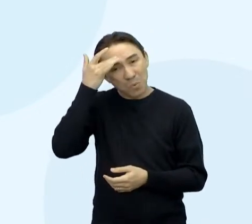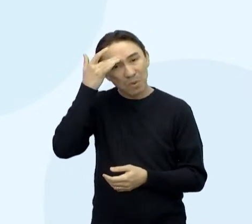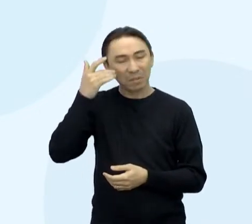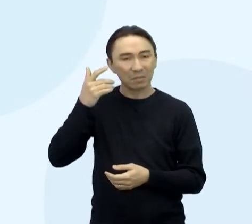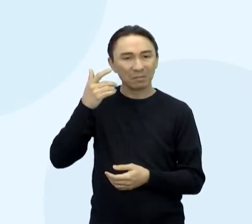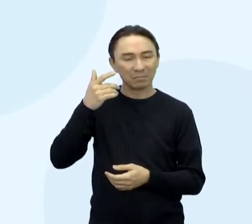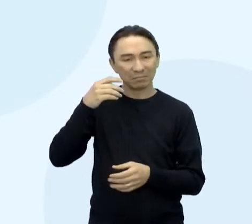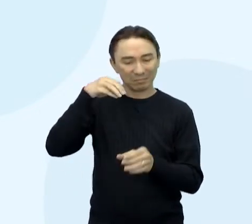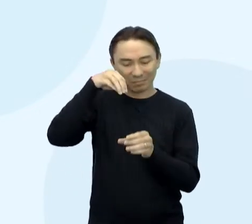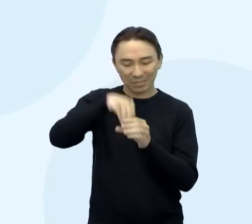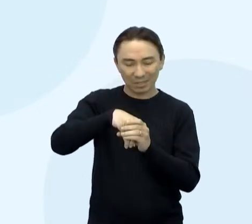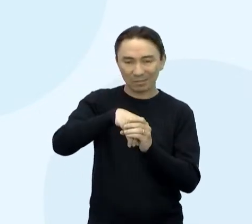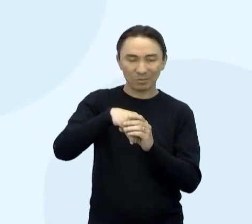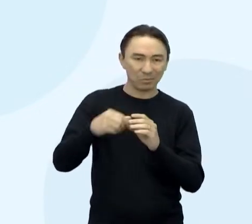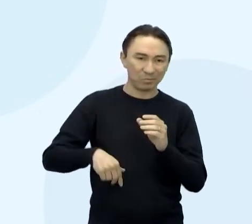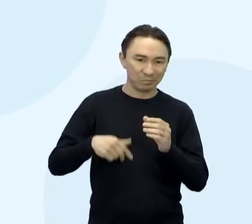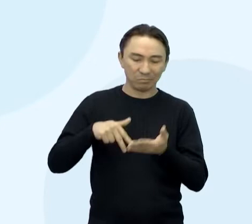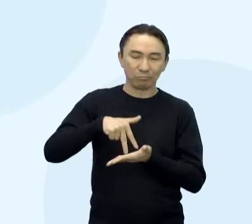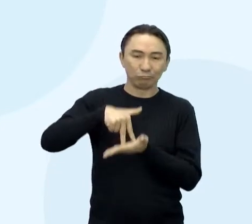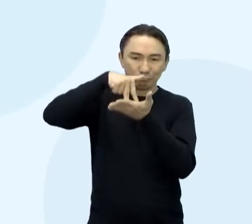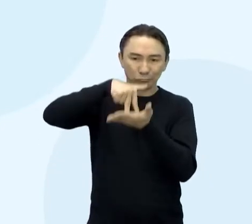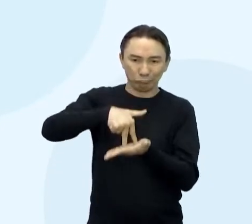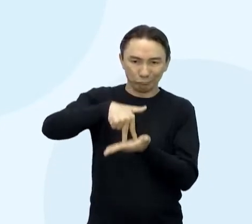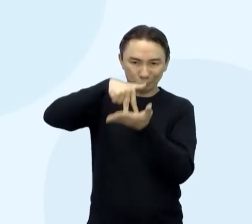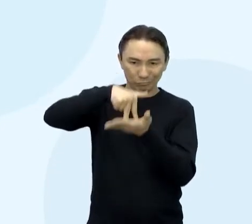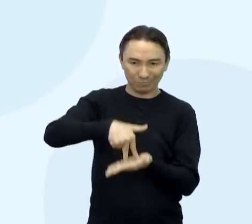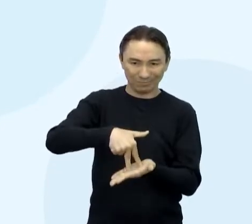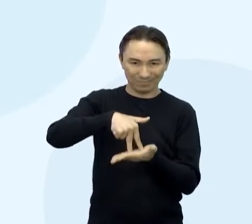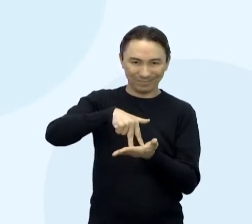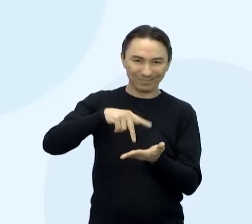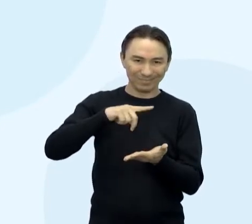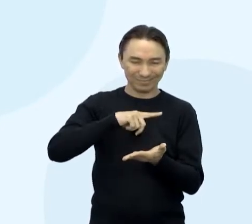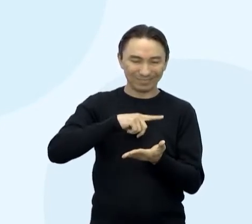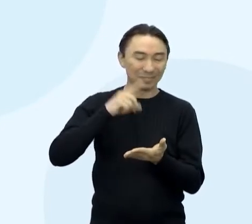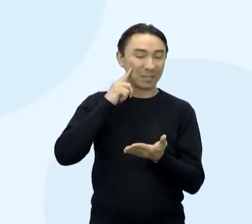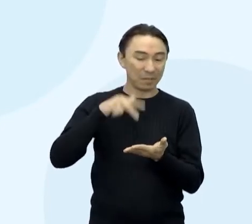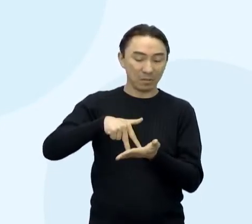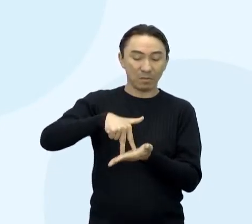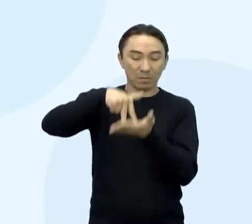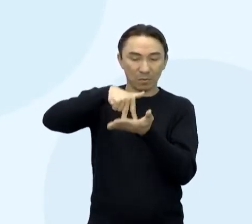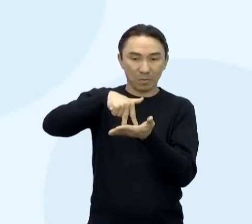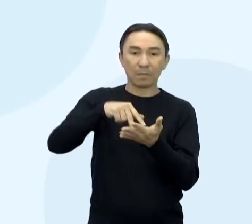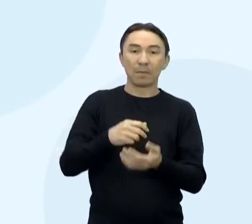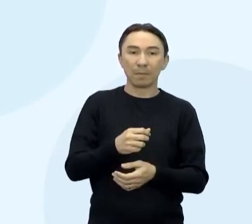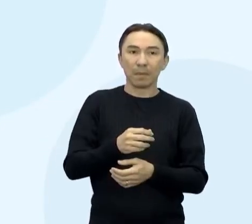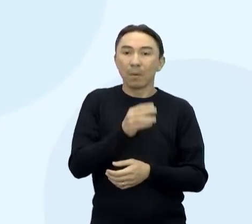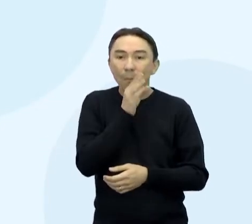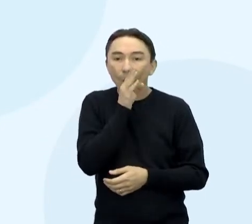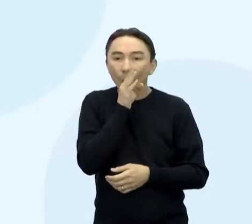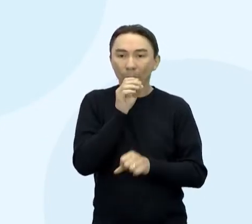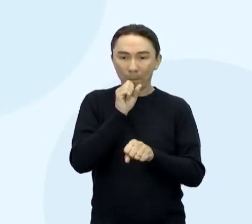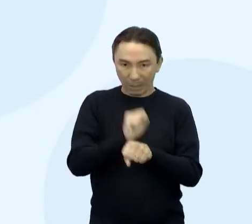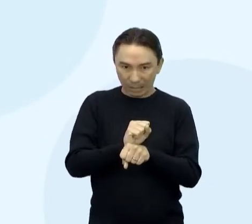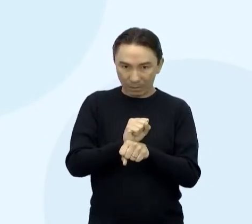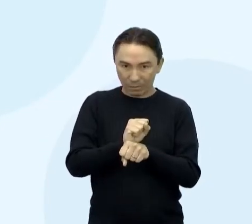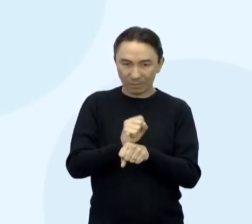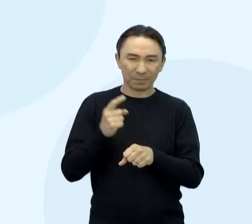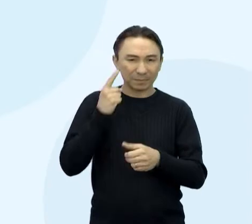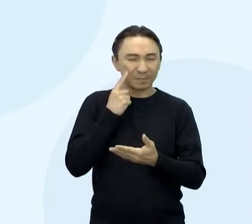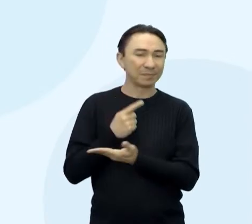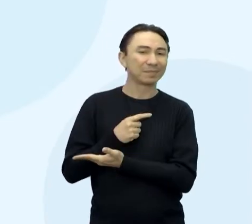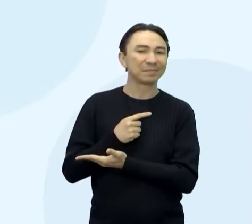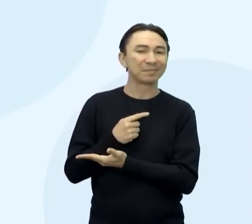um elevador, por exemplo, parado, que é o caso que eu quis especificar aí nessa figura,